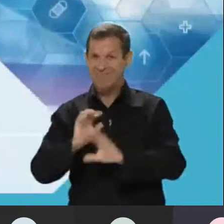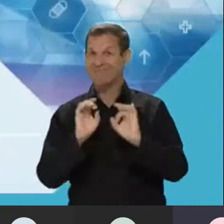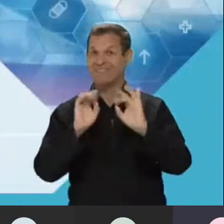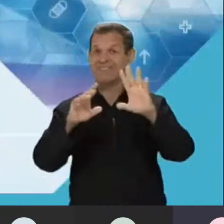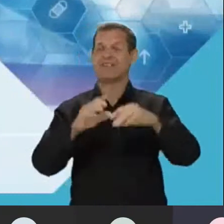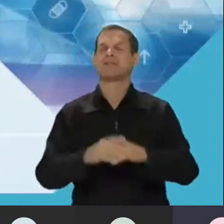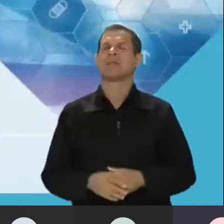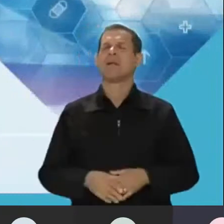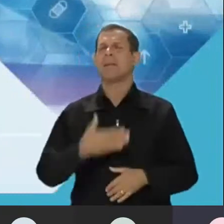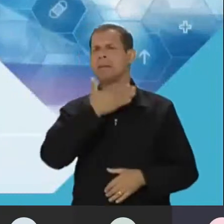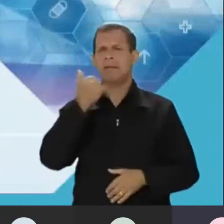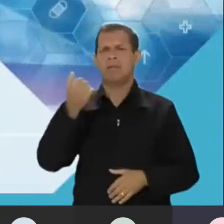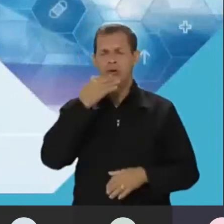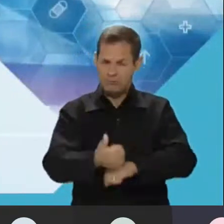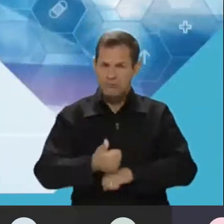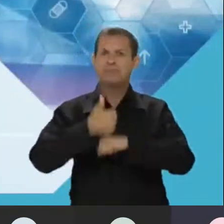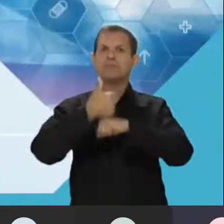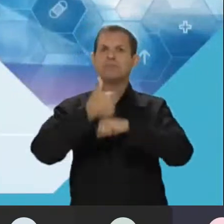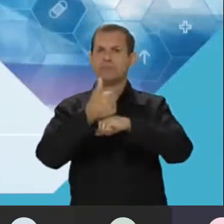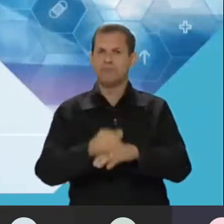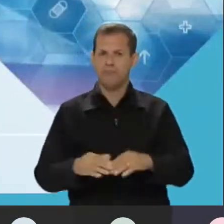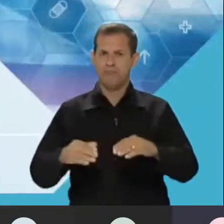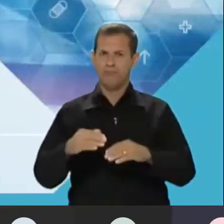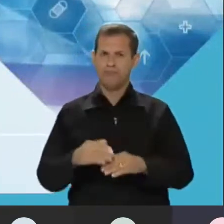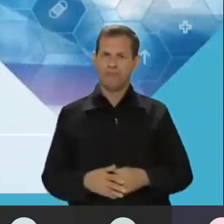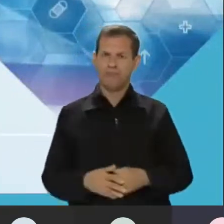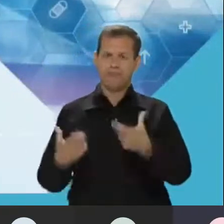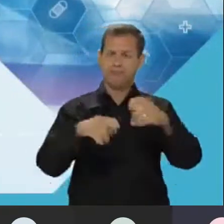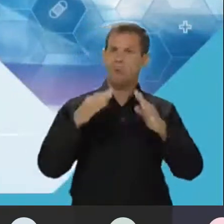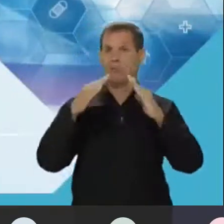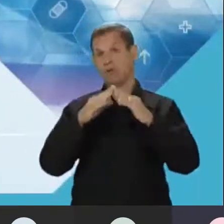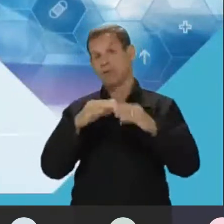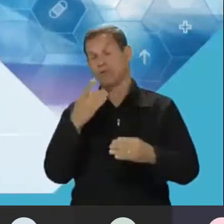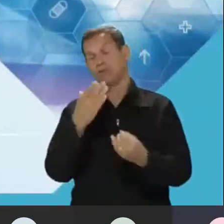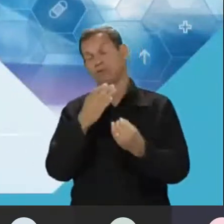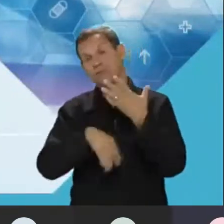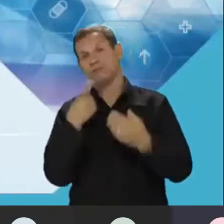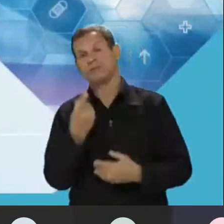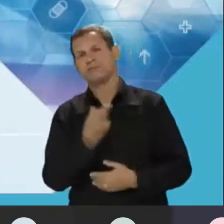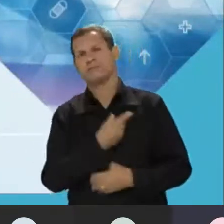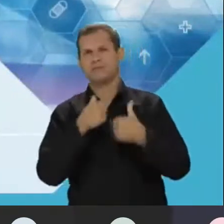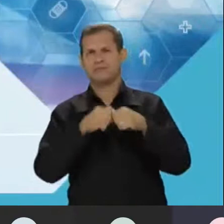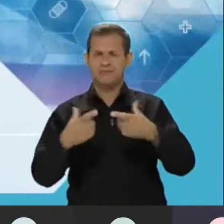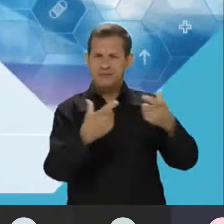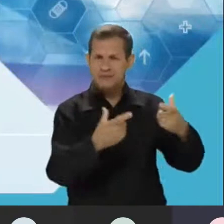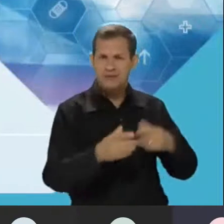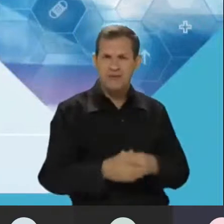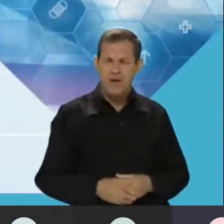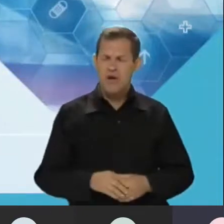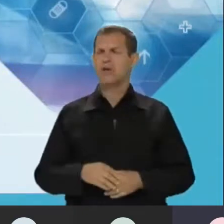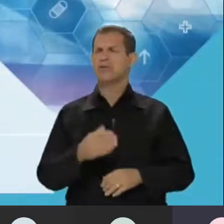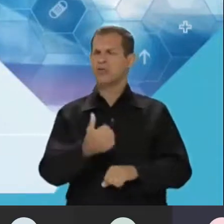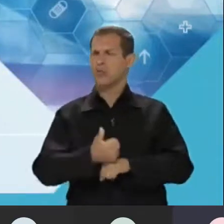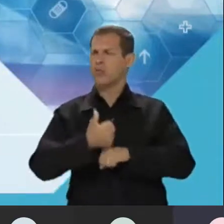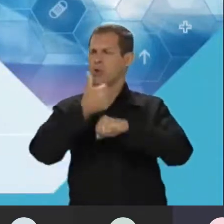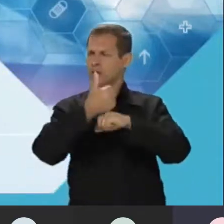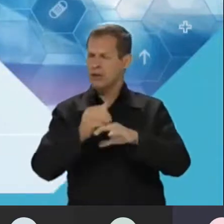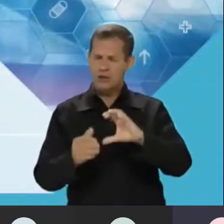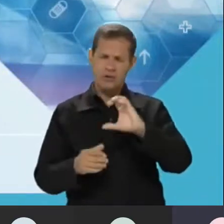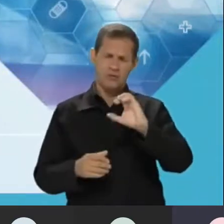arquitetônicas específicas que melhorem a qualidade do ambiente. A gente cria, né, esses ambientes